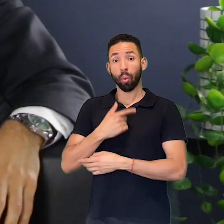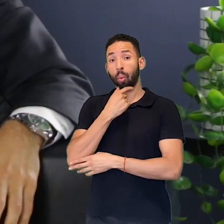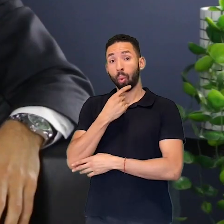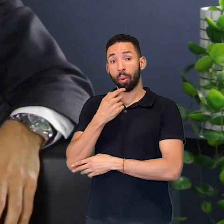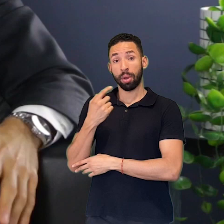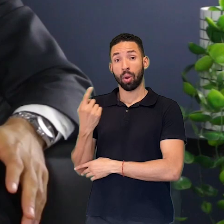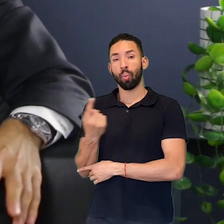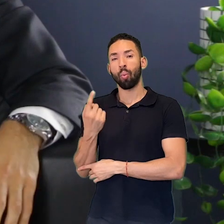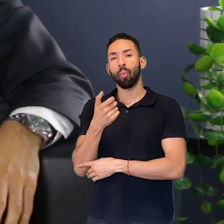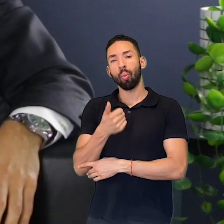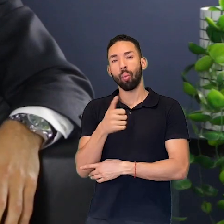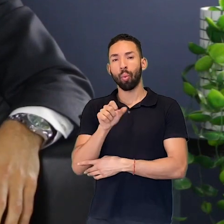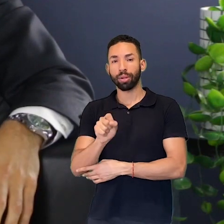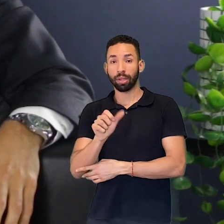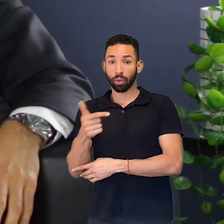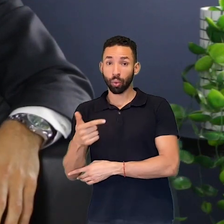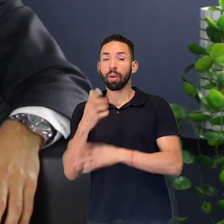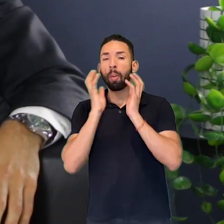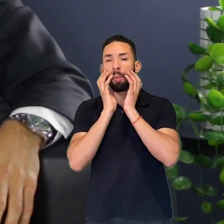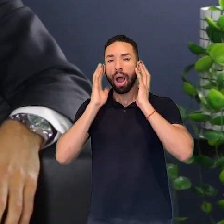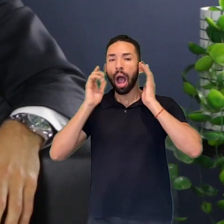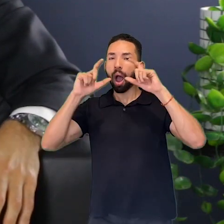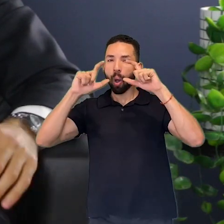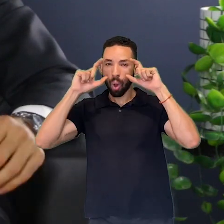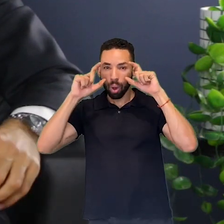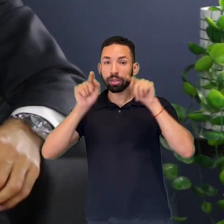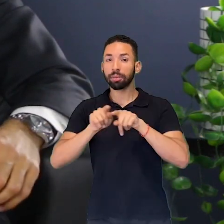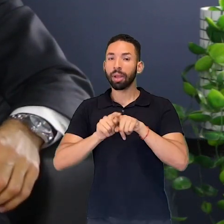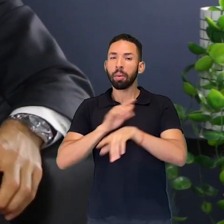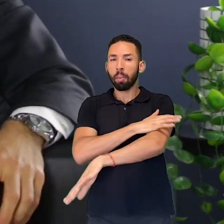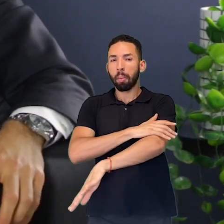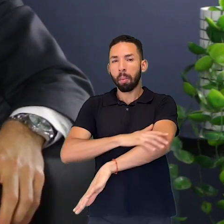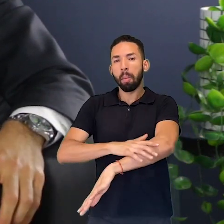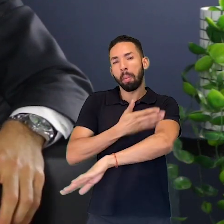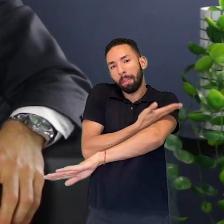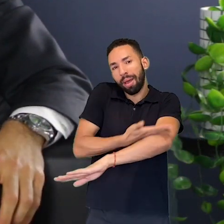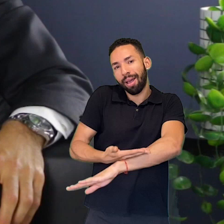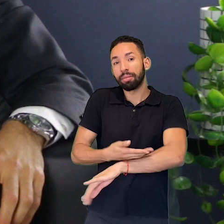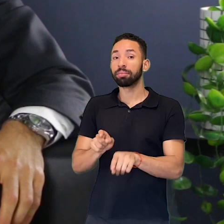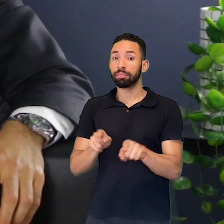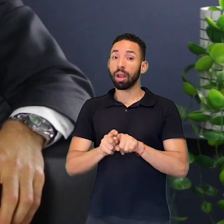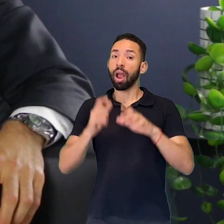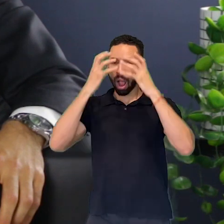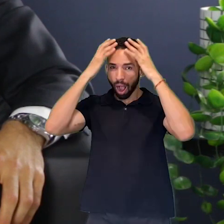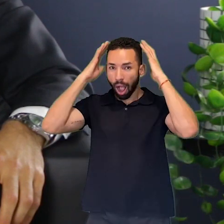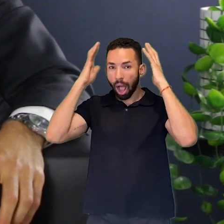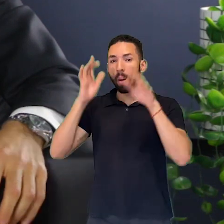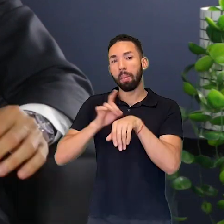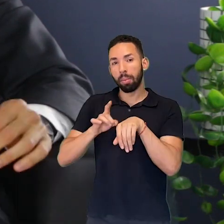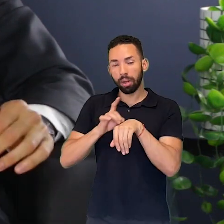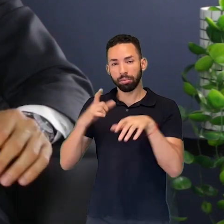Eu sou um homem de 1,82 m, uso barba, óculos, tenho a pele branca,